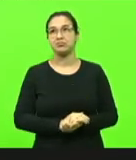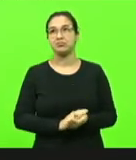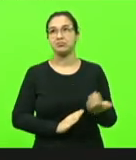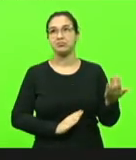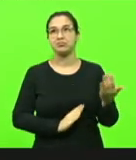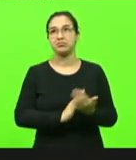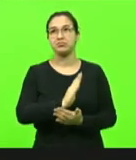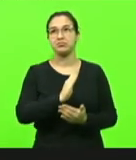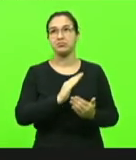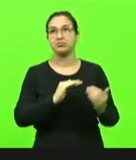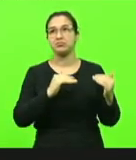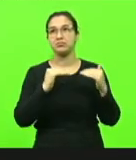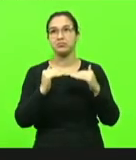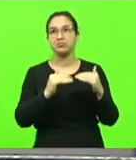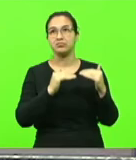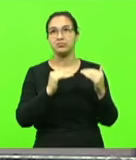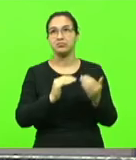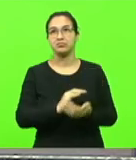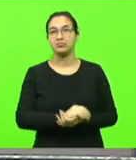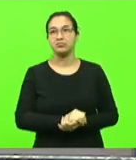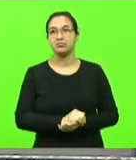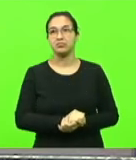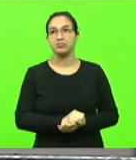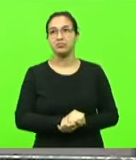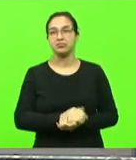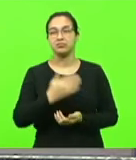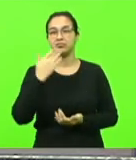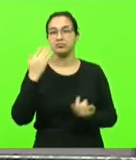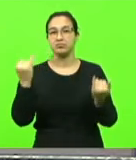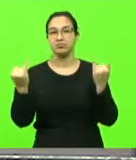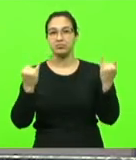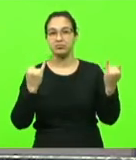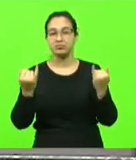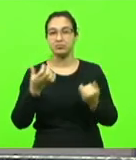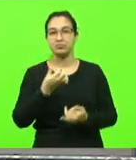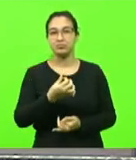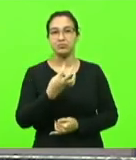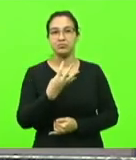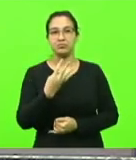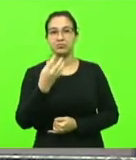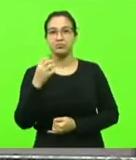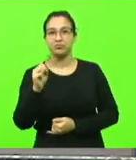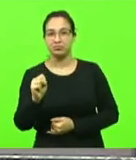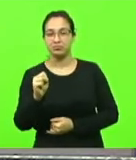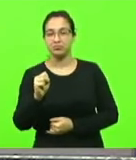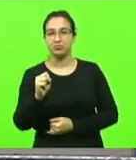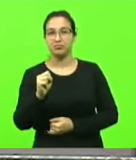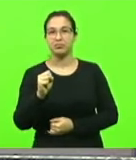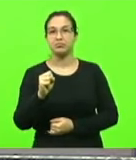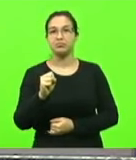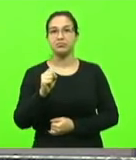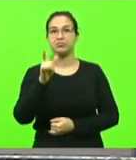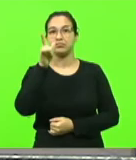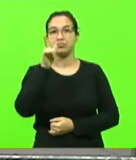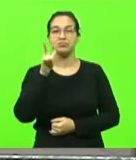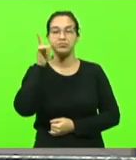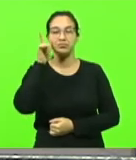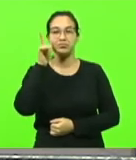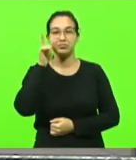aprovado por unanimidade pedido de informação 648 autor deputado Lércio Schuster